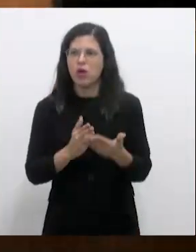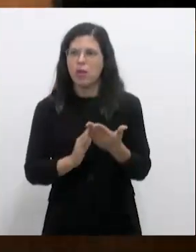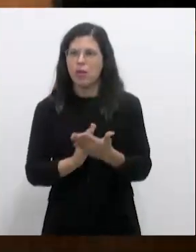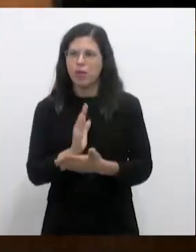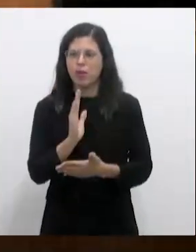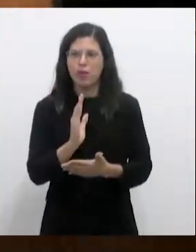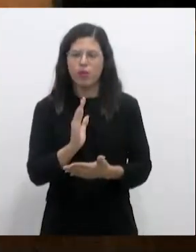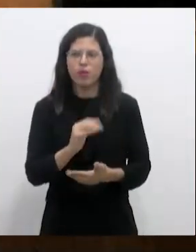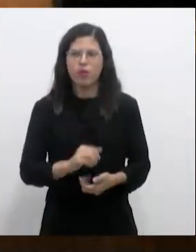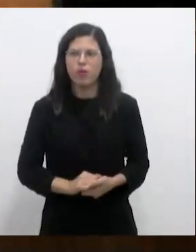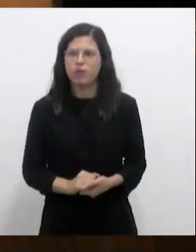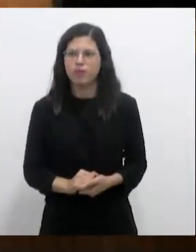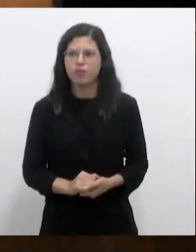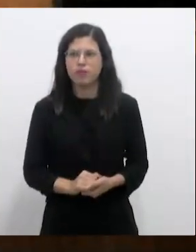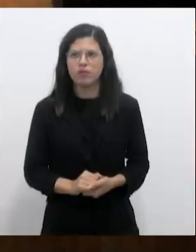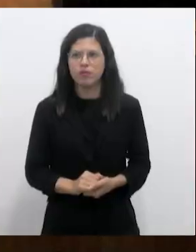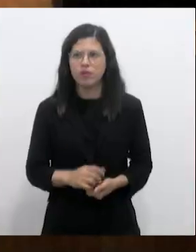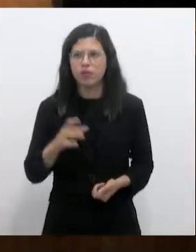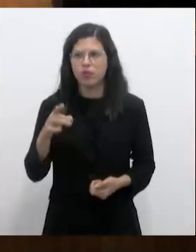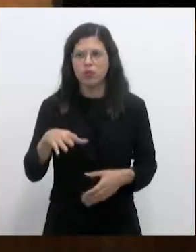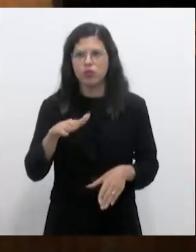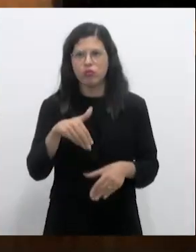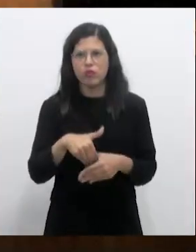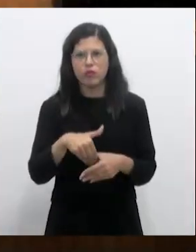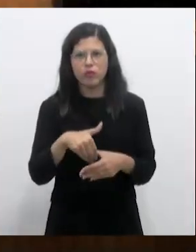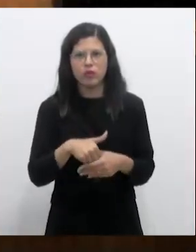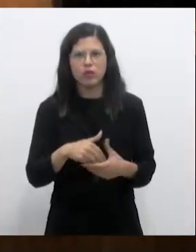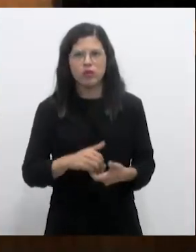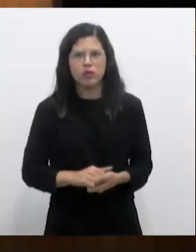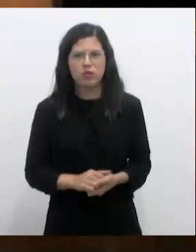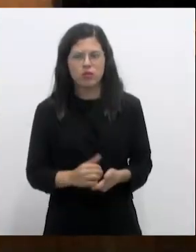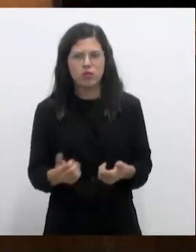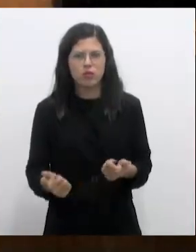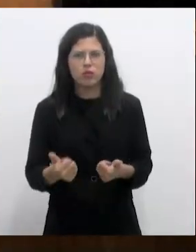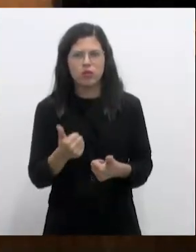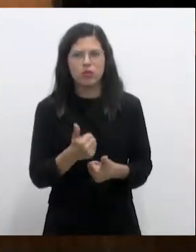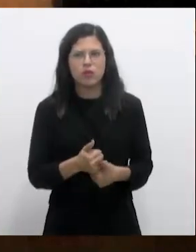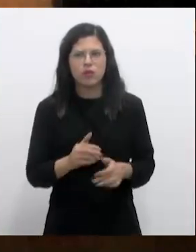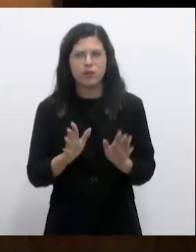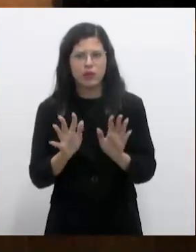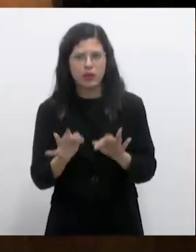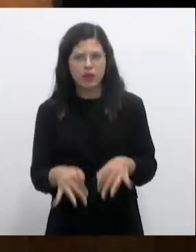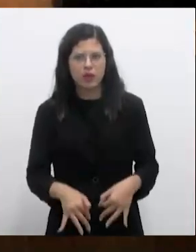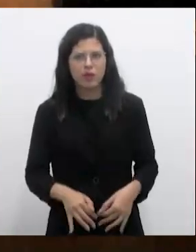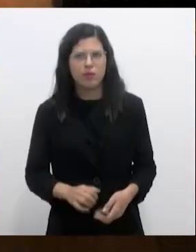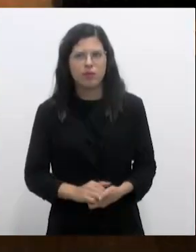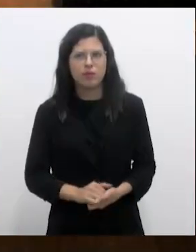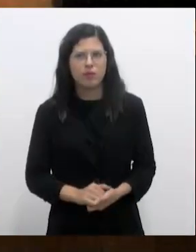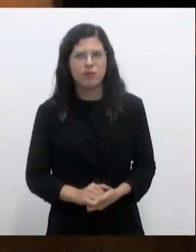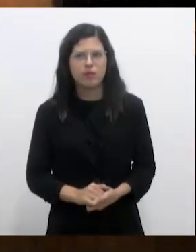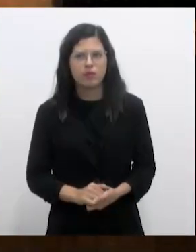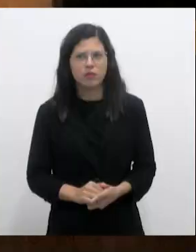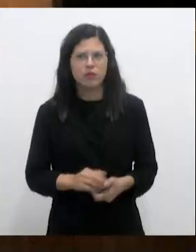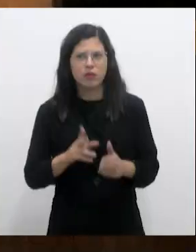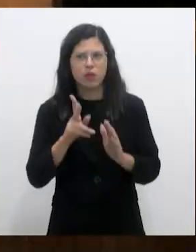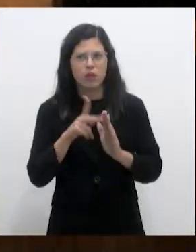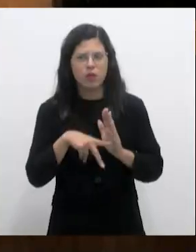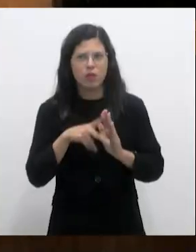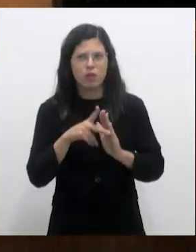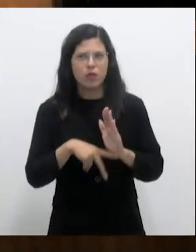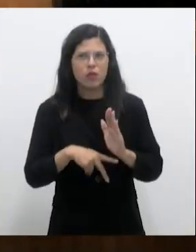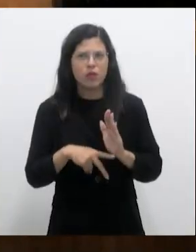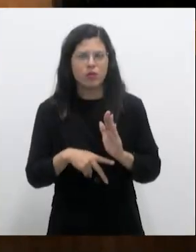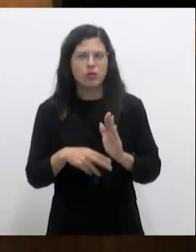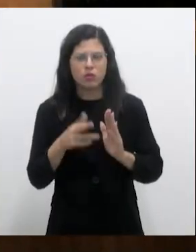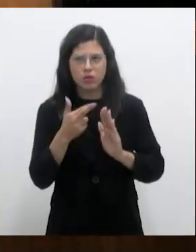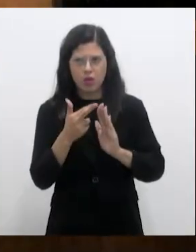aprovou, em última votação, um substitutivo final ao projeto do Código de